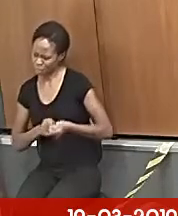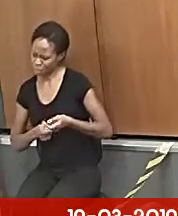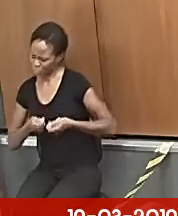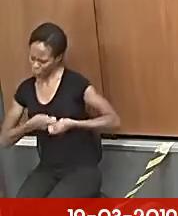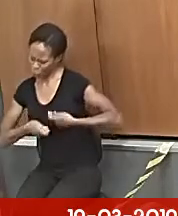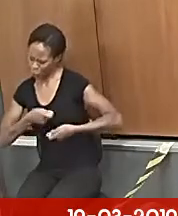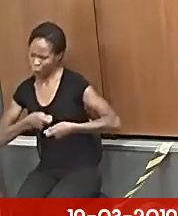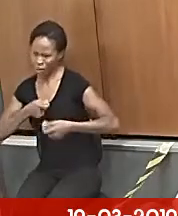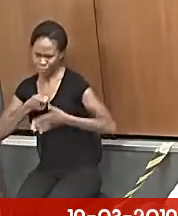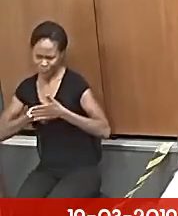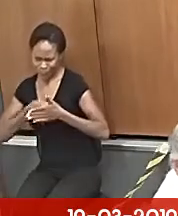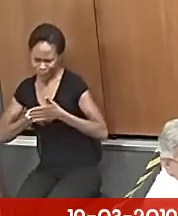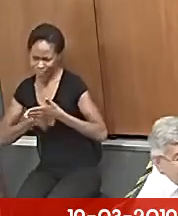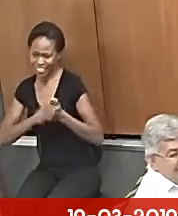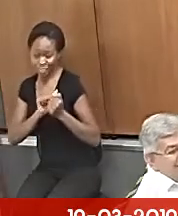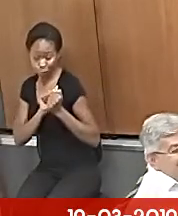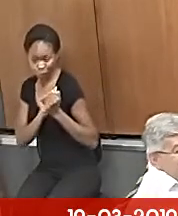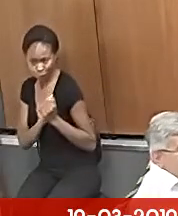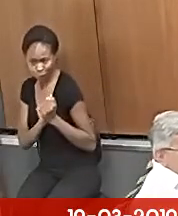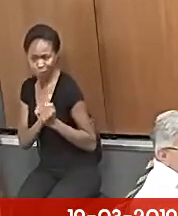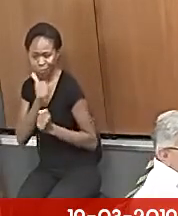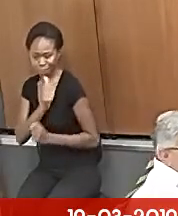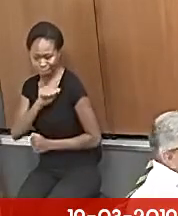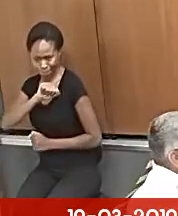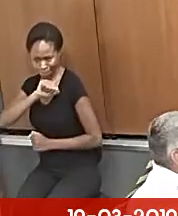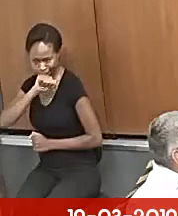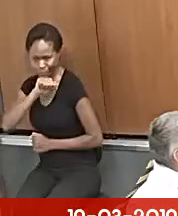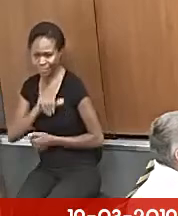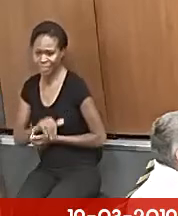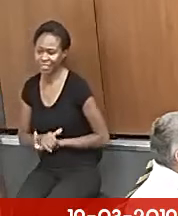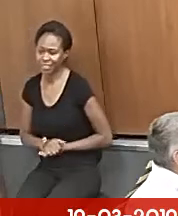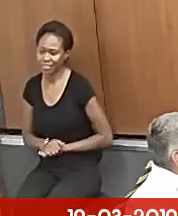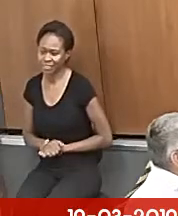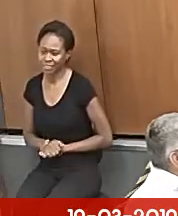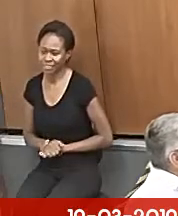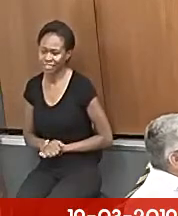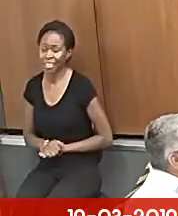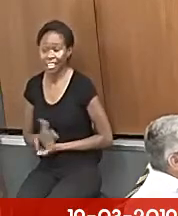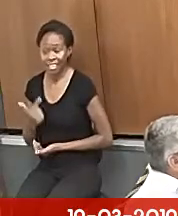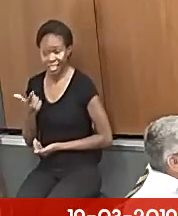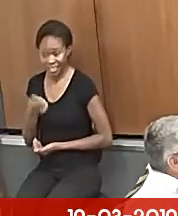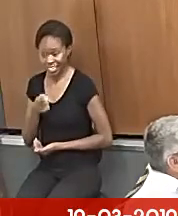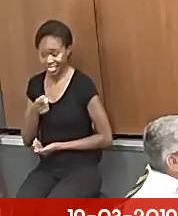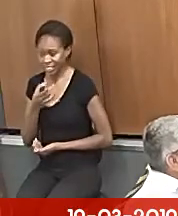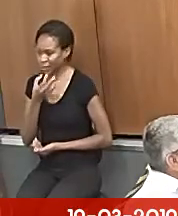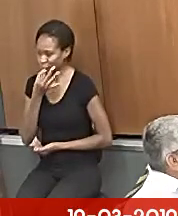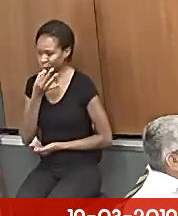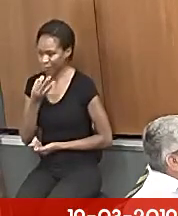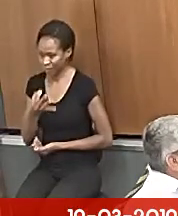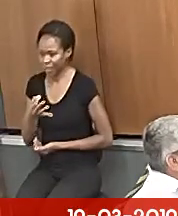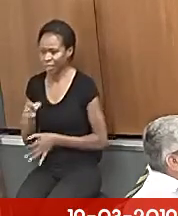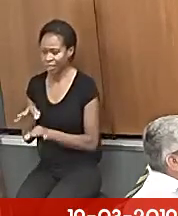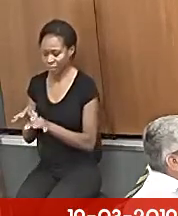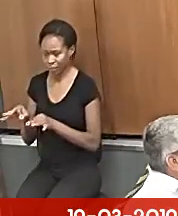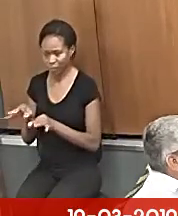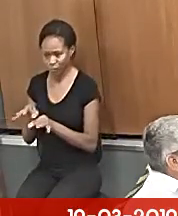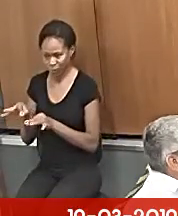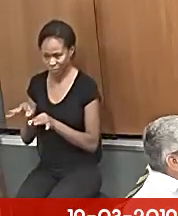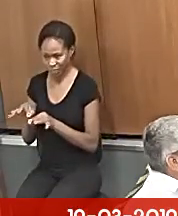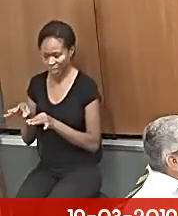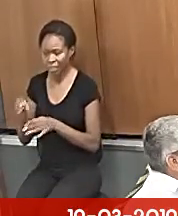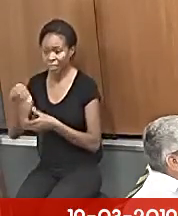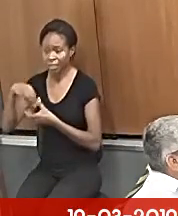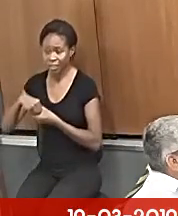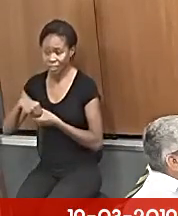moça que roda na na fala a gente já vê que o projeto que está tramitando na câmara da